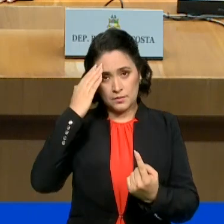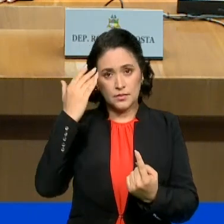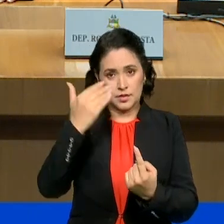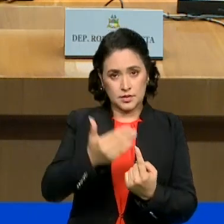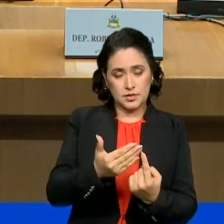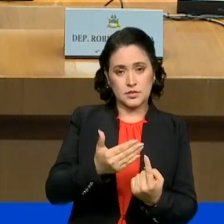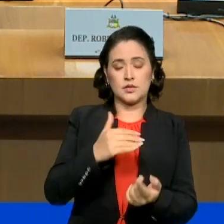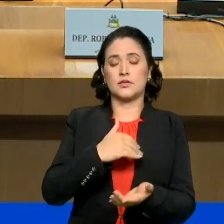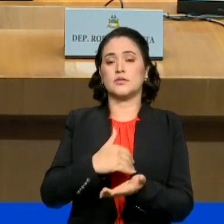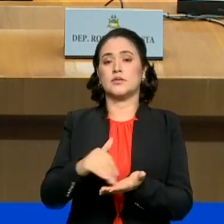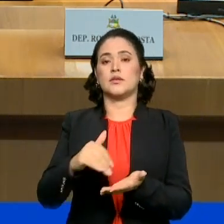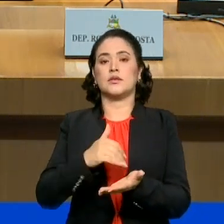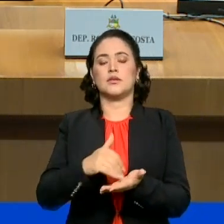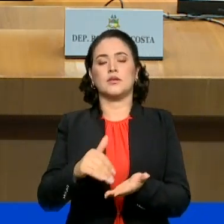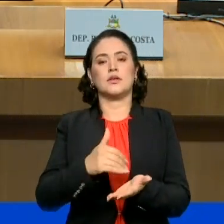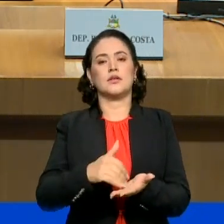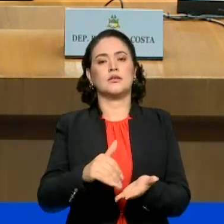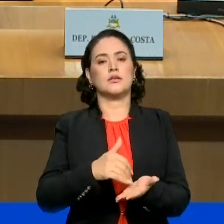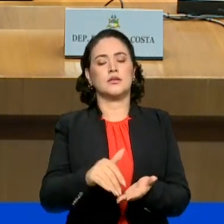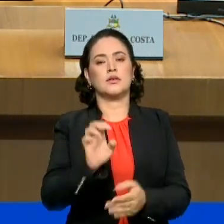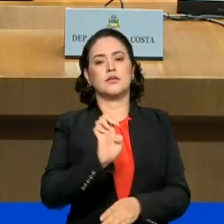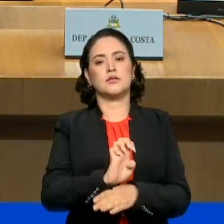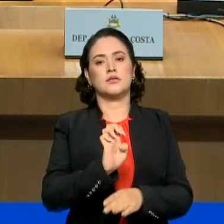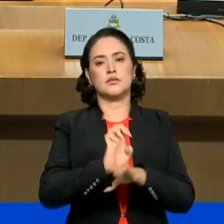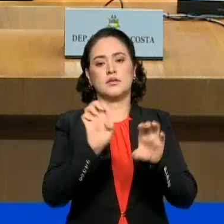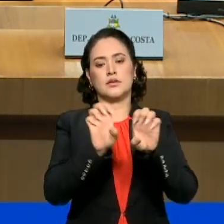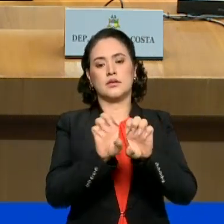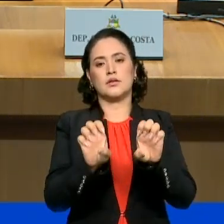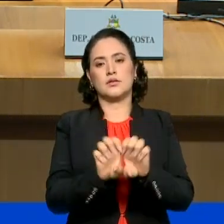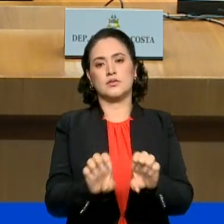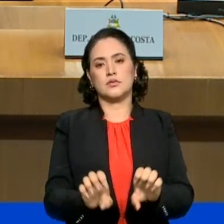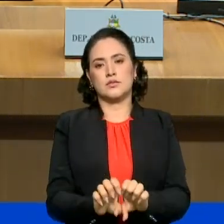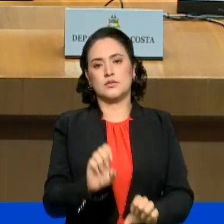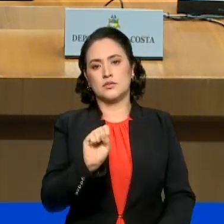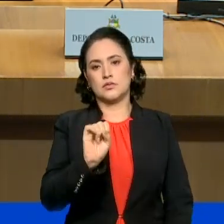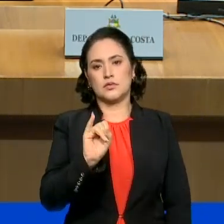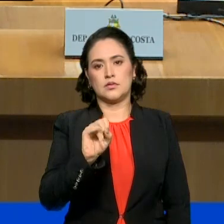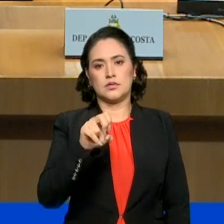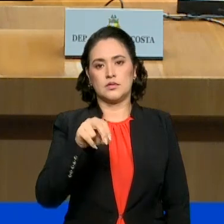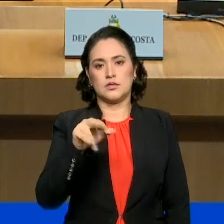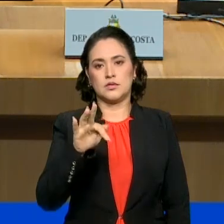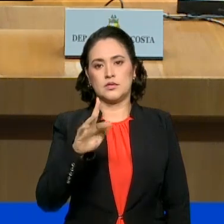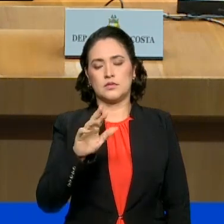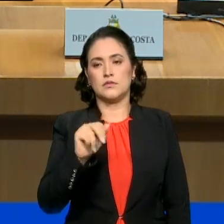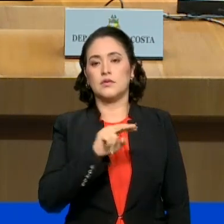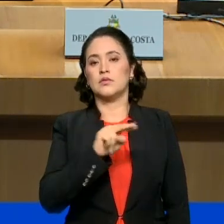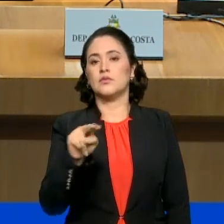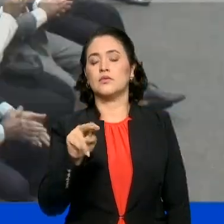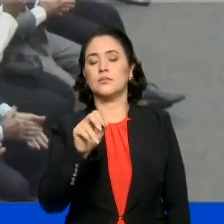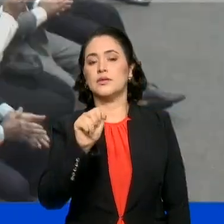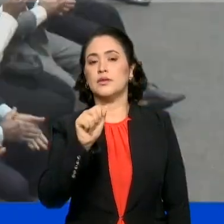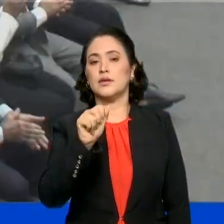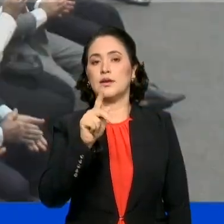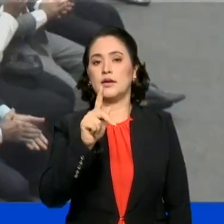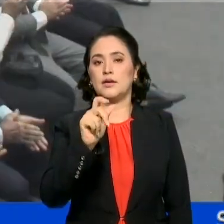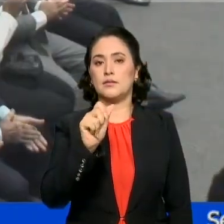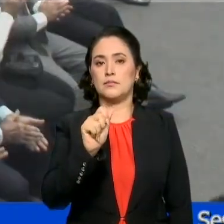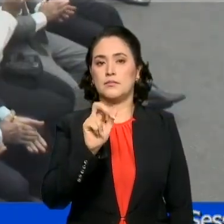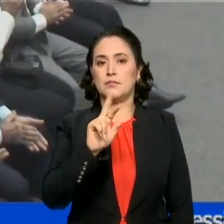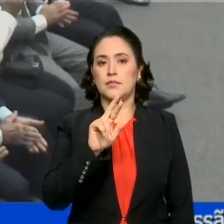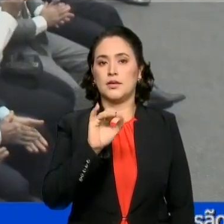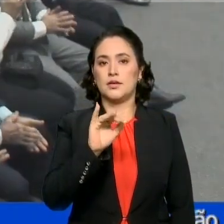de Estado da Infraestrutura, Sinfra, o senhor Aparício Bandeira.